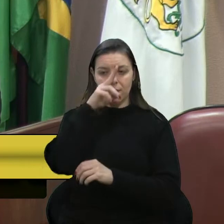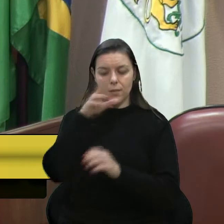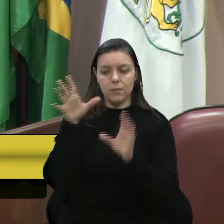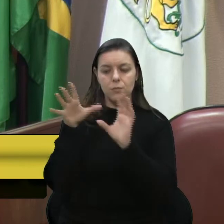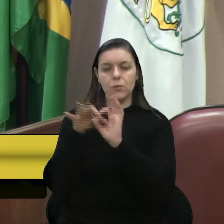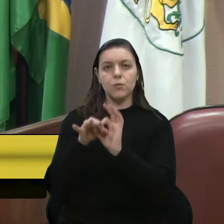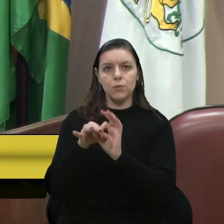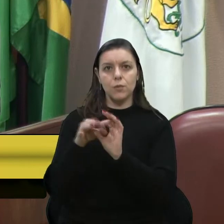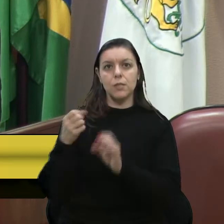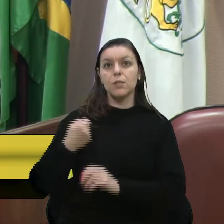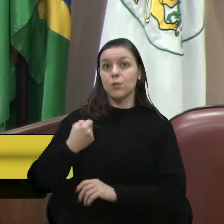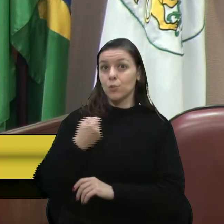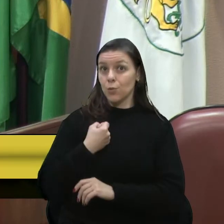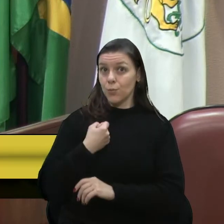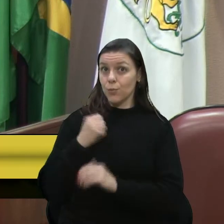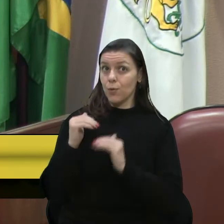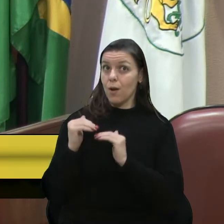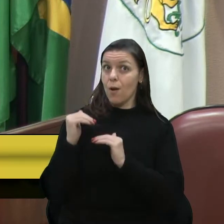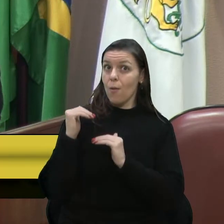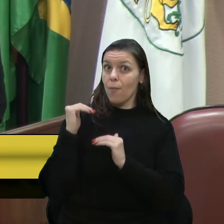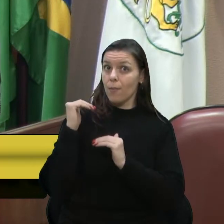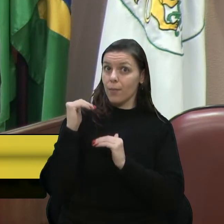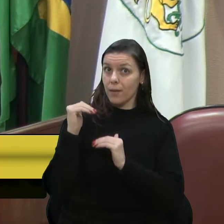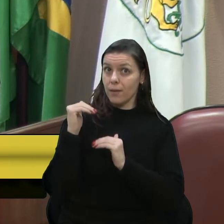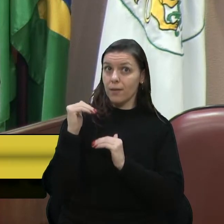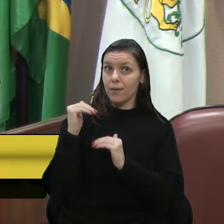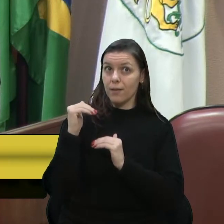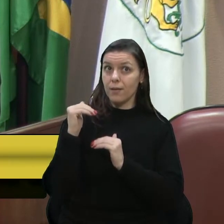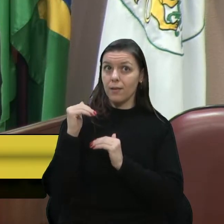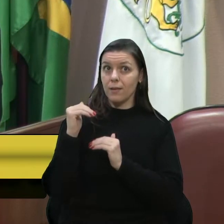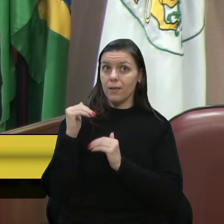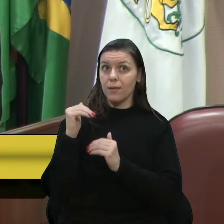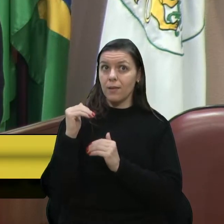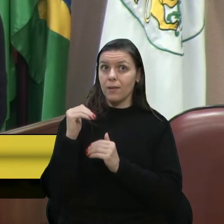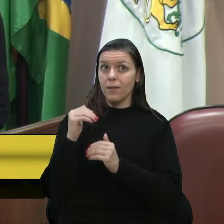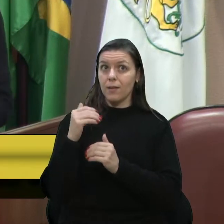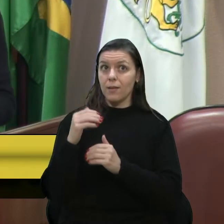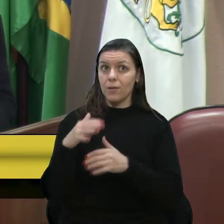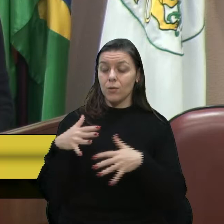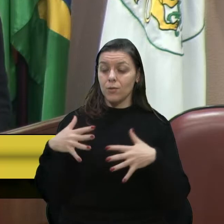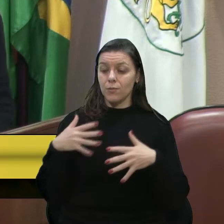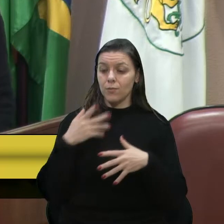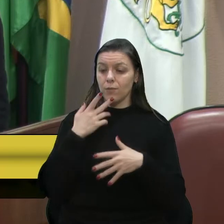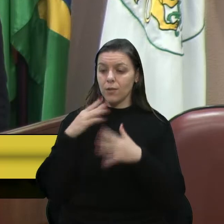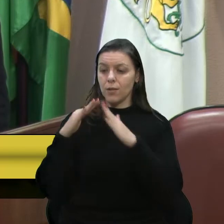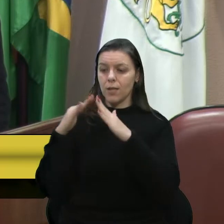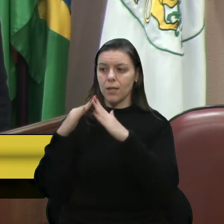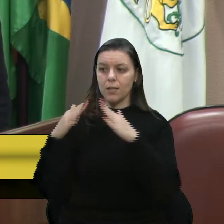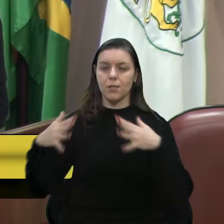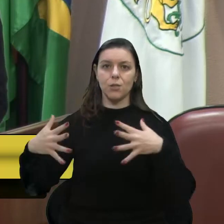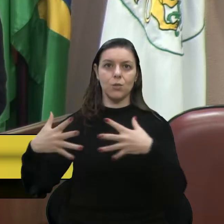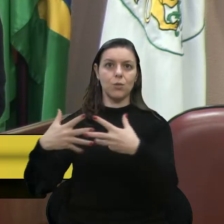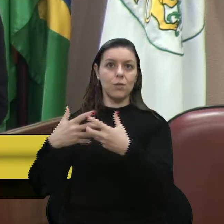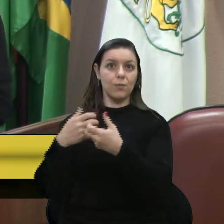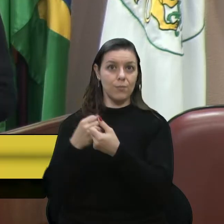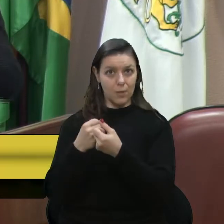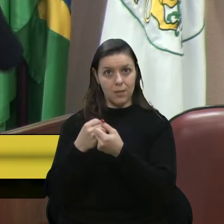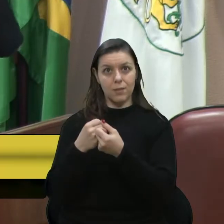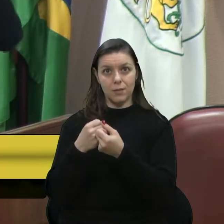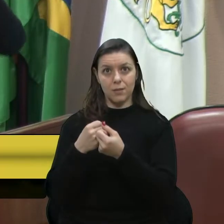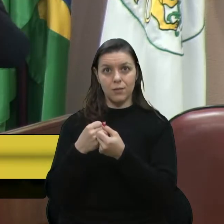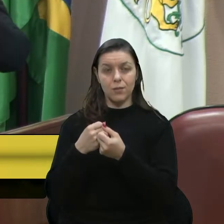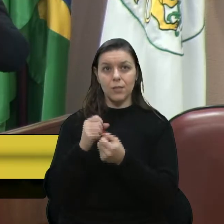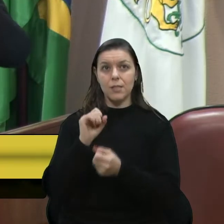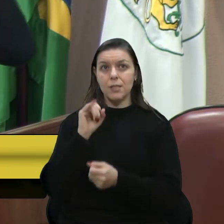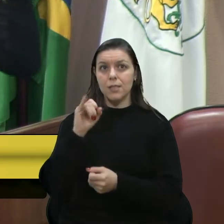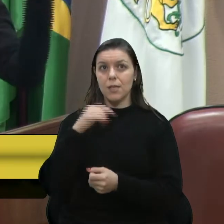esse número aumenta muito quando a gente fala da Casa de Acolhimento Institucional. Se nós pegarmos